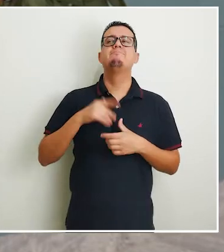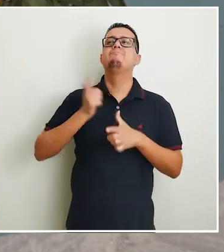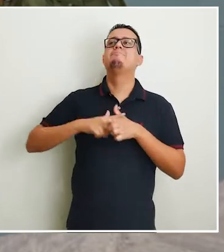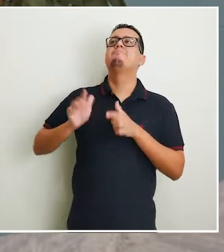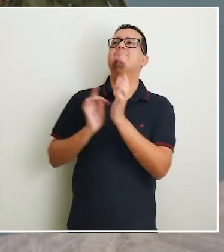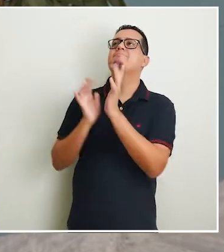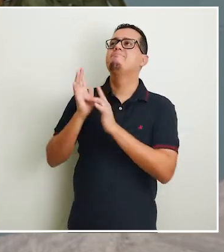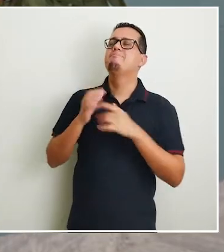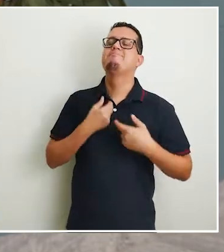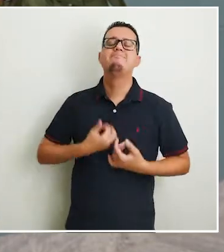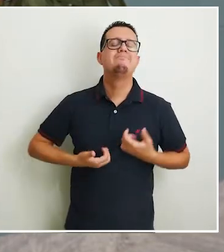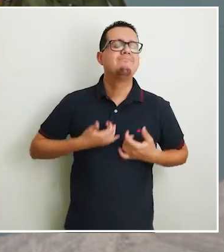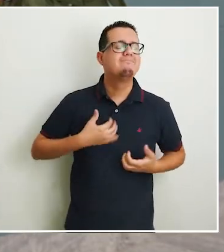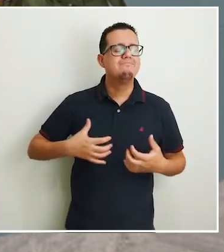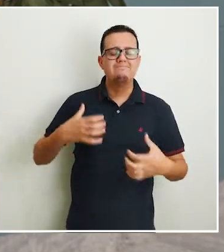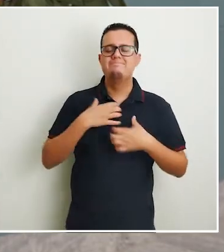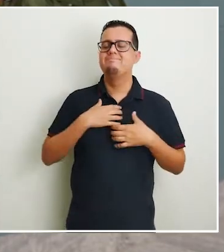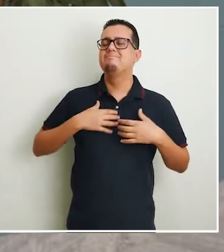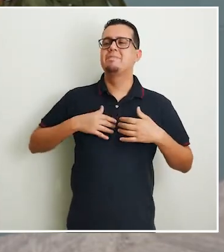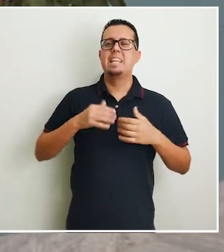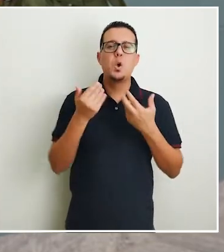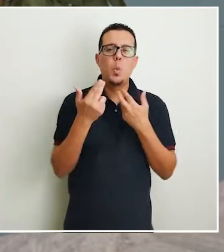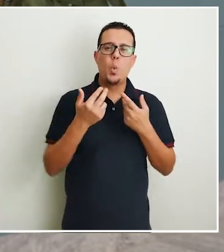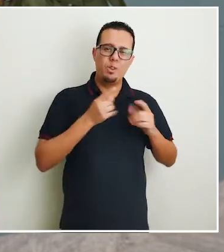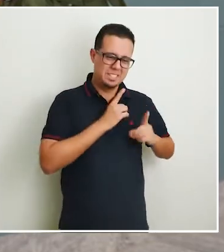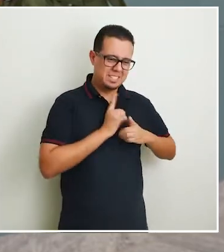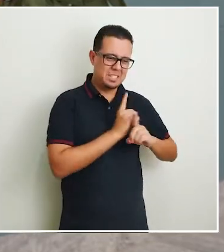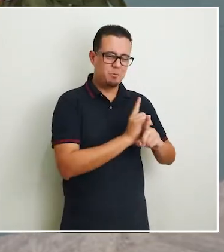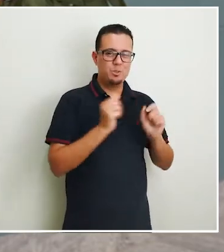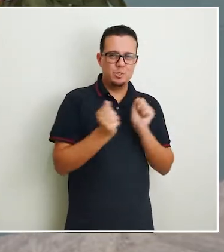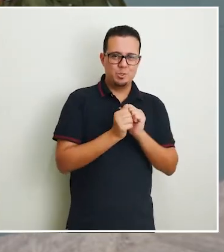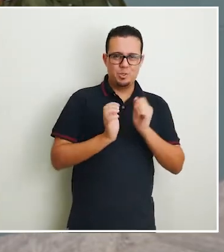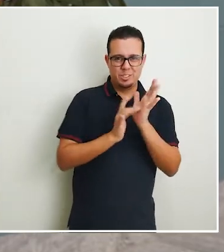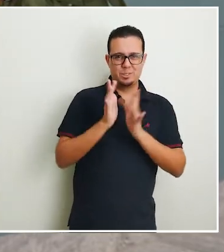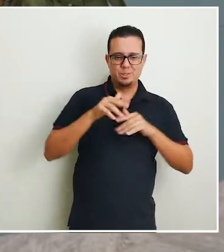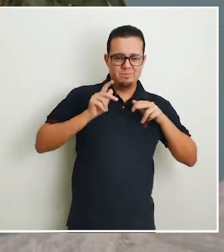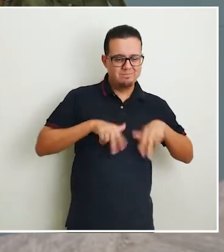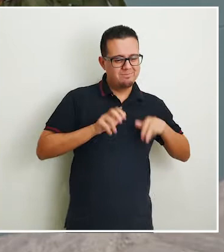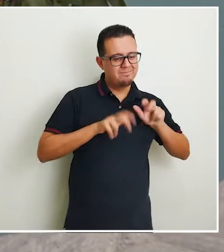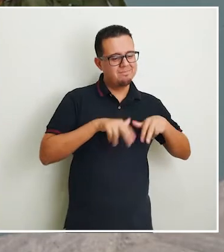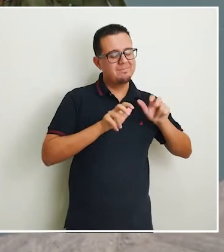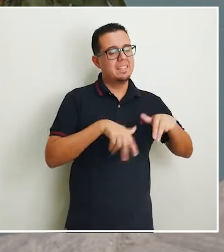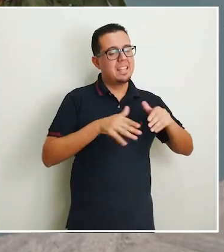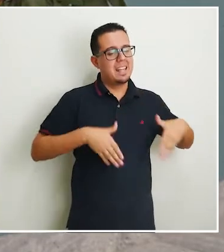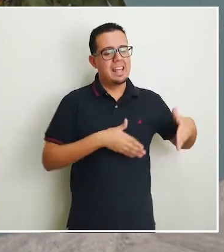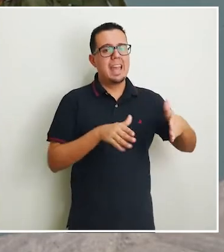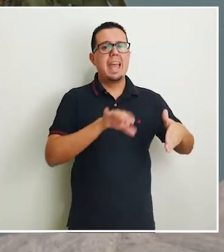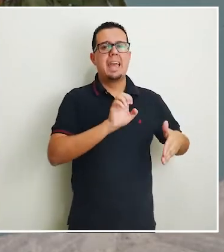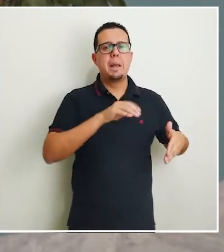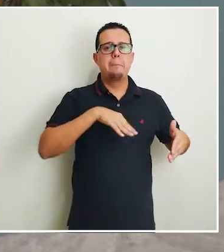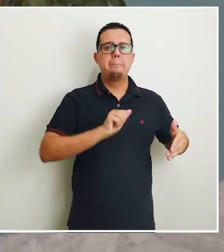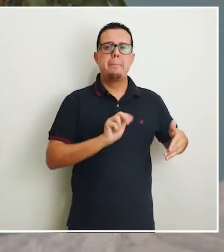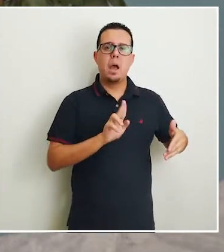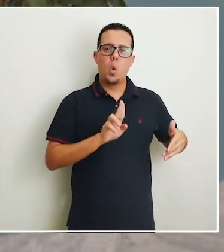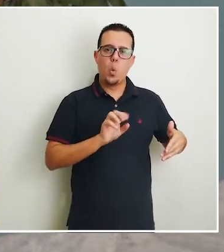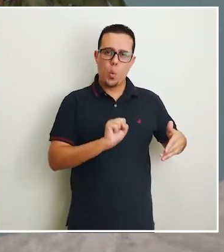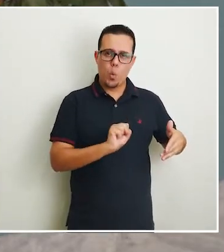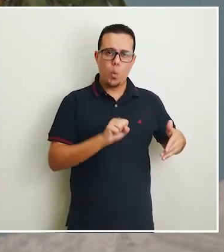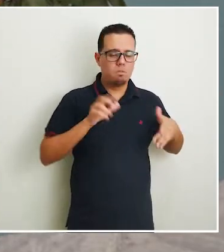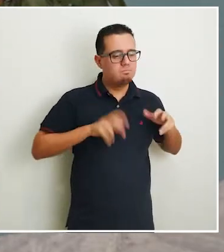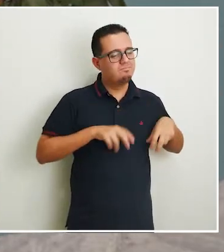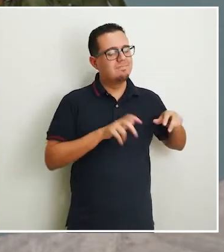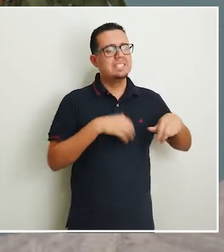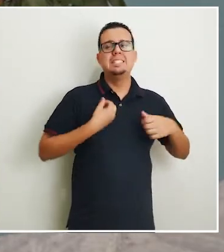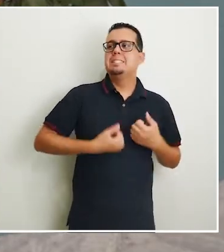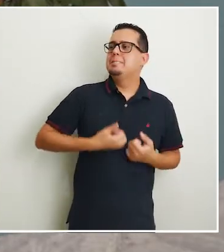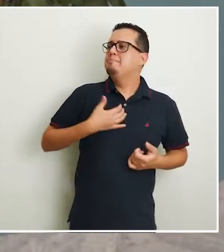Senhor Jesus, como aqueles discípulos que caminhavam com Jesus e ouviam da palavra dele no caminho de Emaús, ou seu